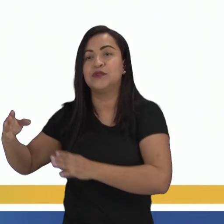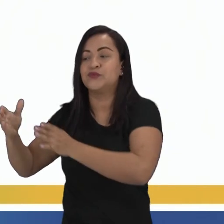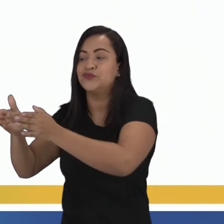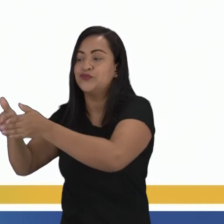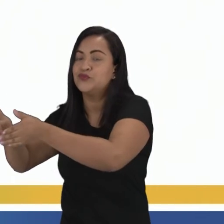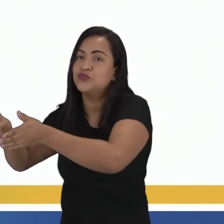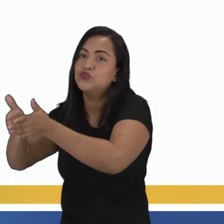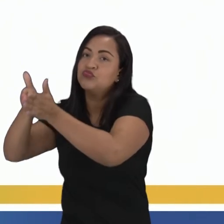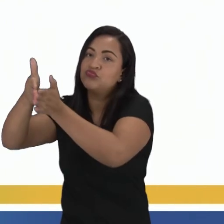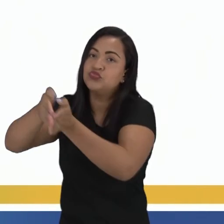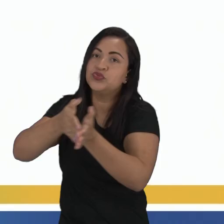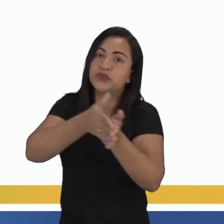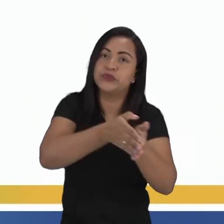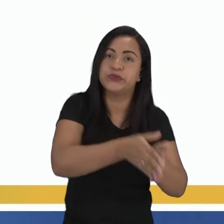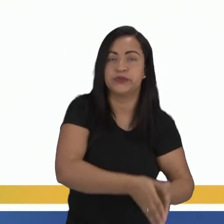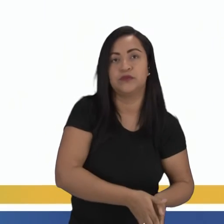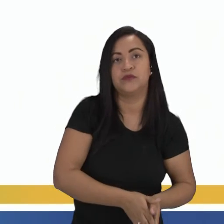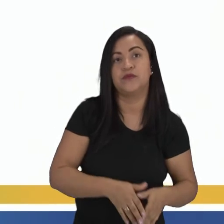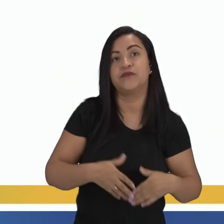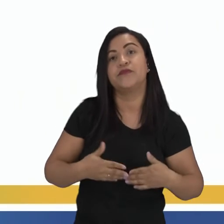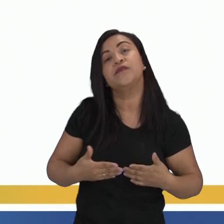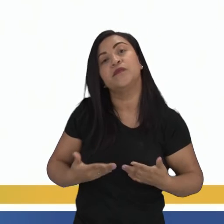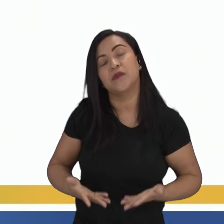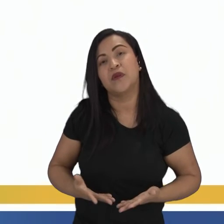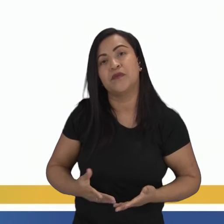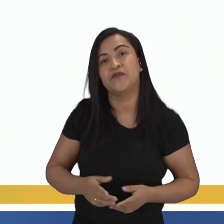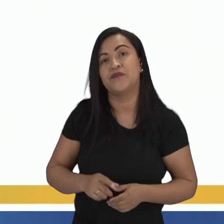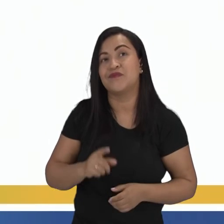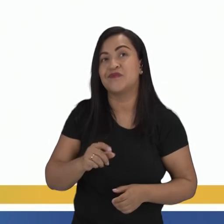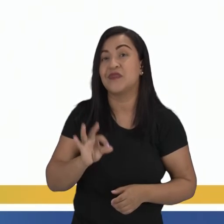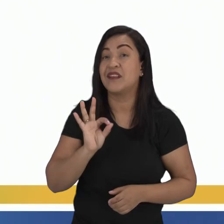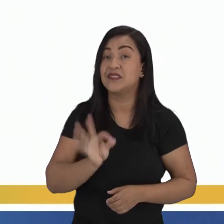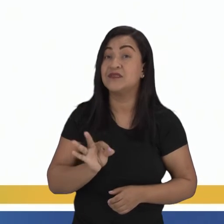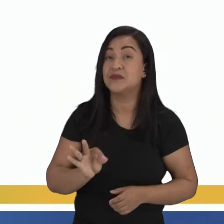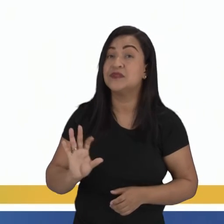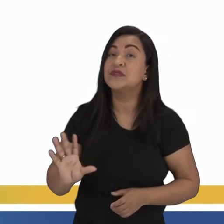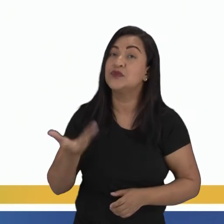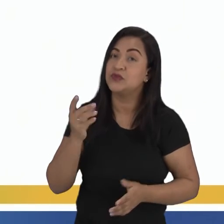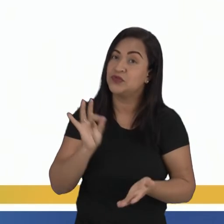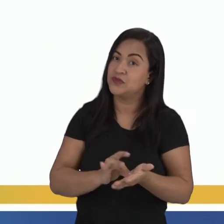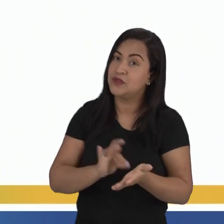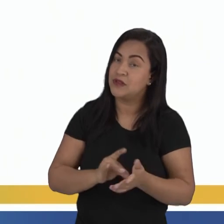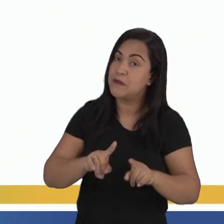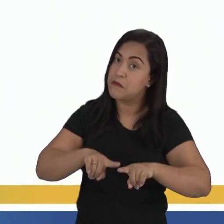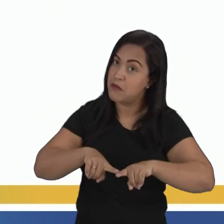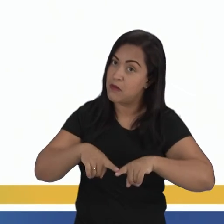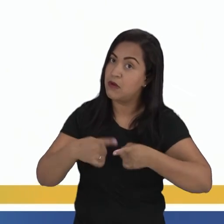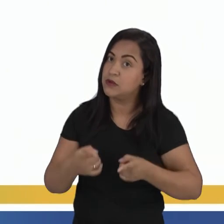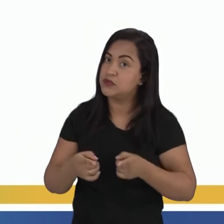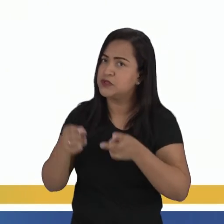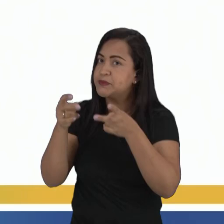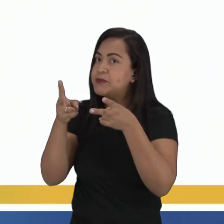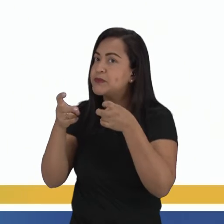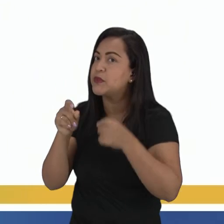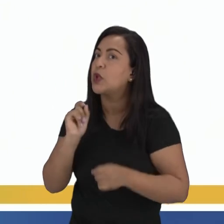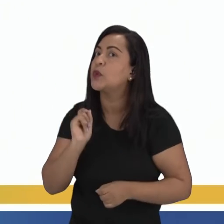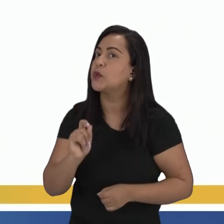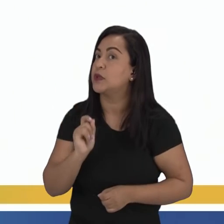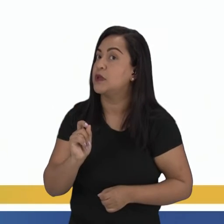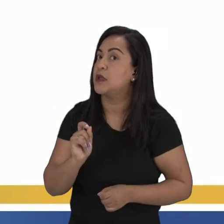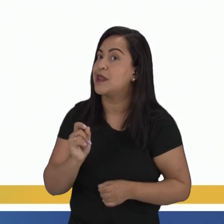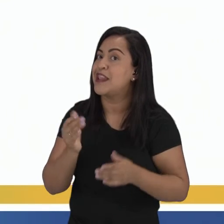são afirmativas que até mesmo aconteceram. Só que o que pede, você tem que sempre ir dando aí mais foco